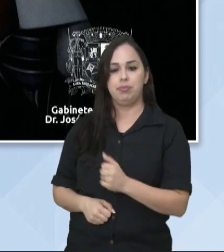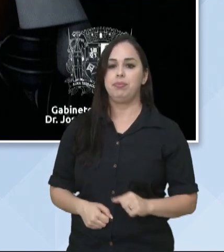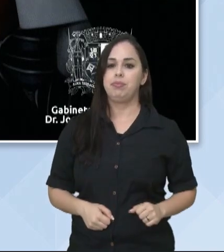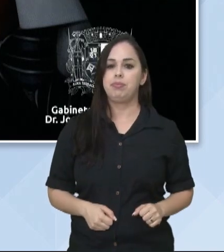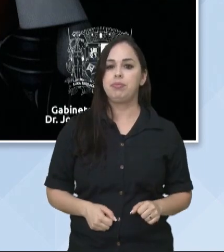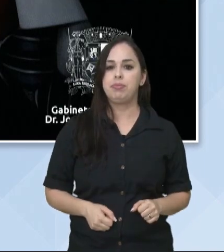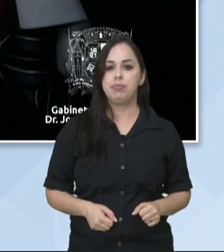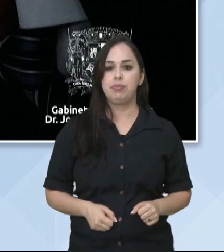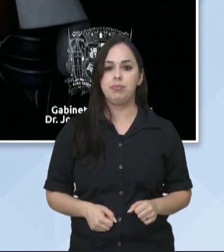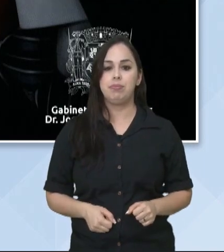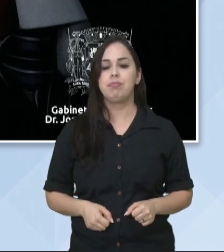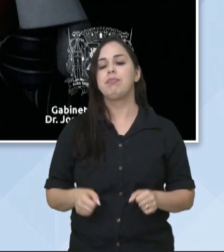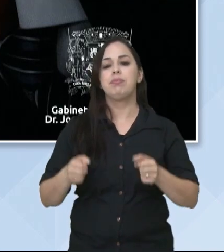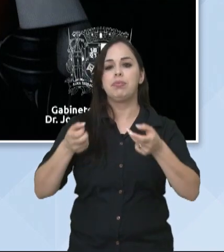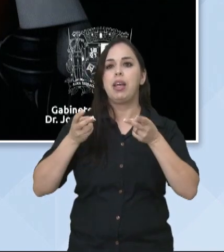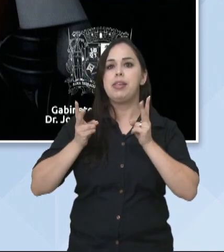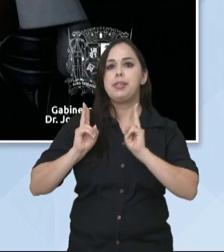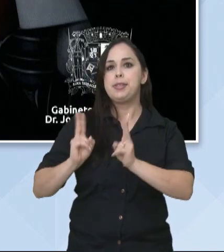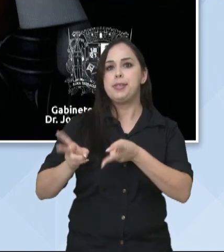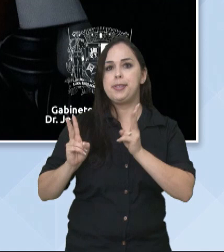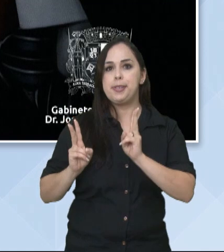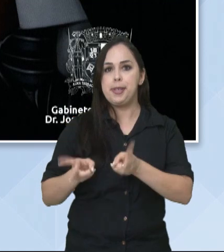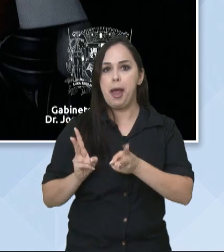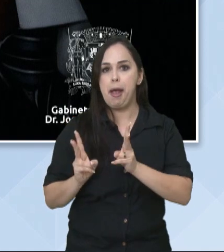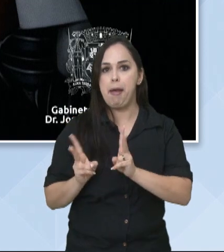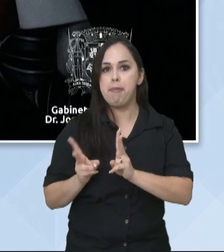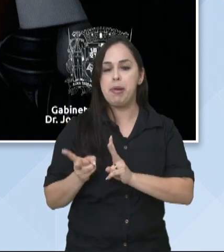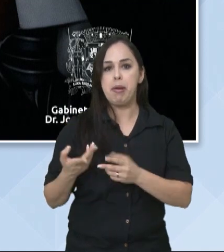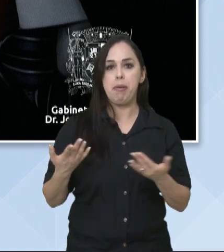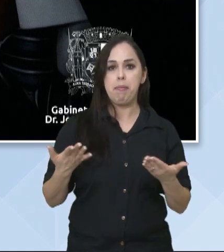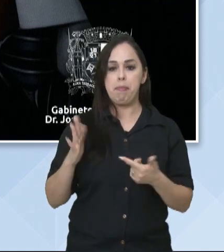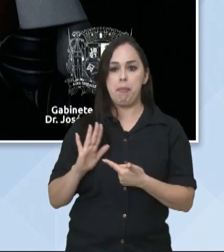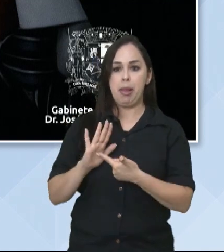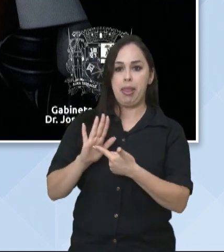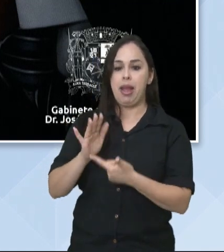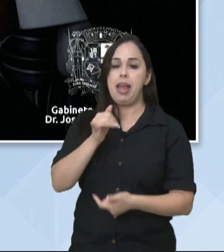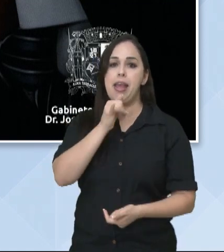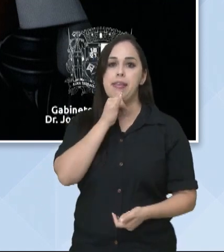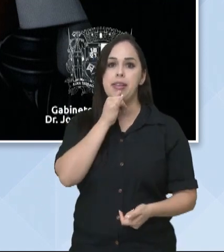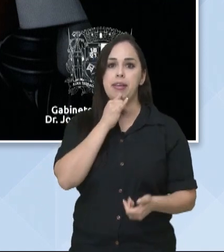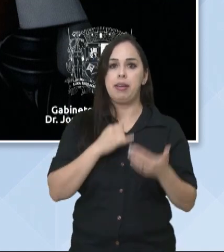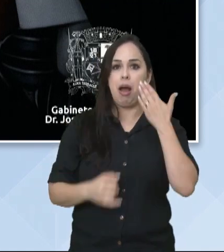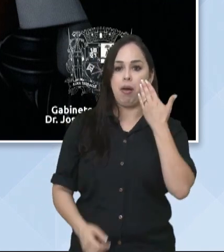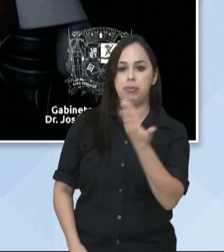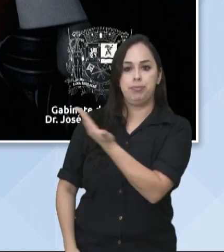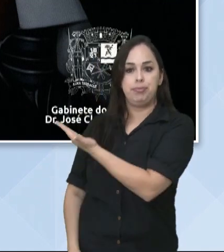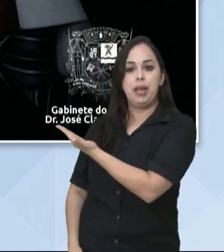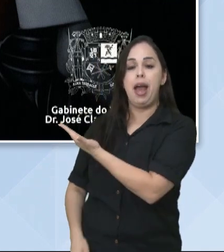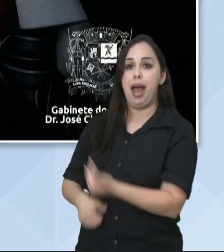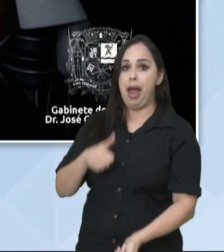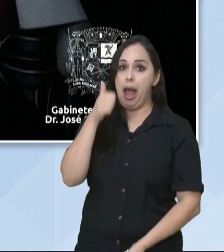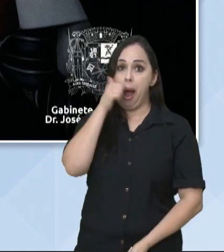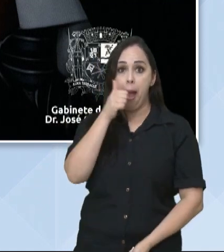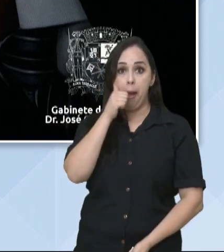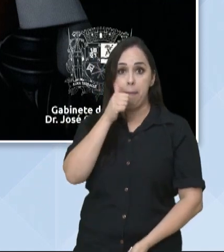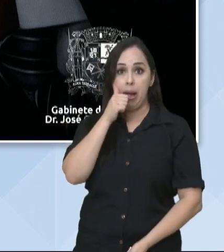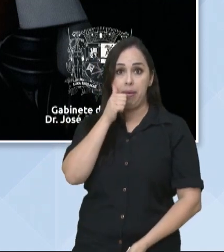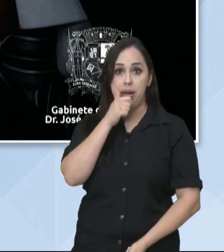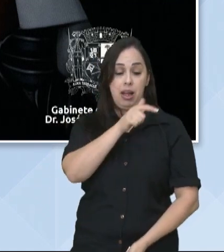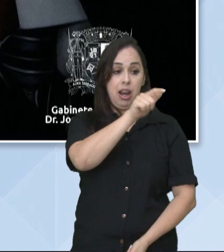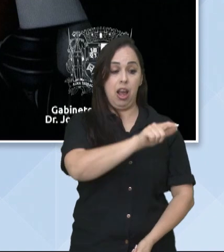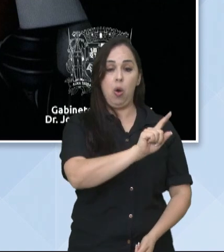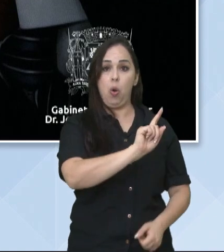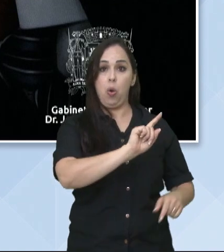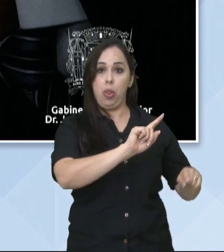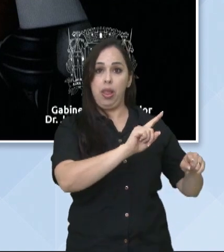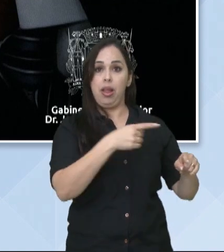Então, sempre com a necessidade de criar fatos. Olha aí a Carla Zambelli, na véspera da eleição, um ato racista,